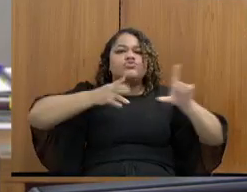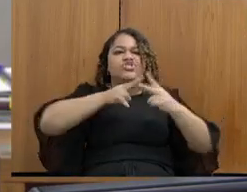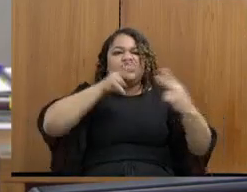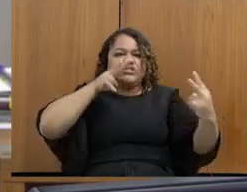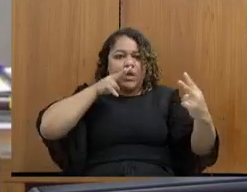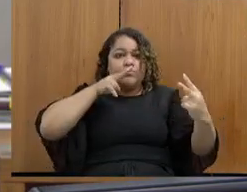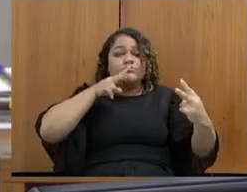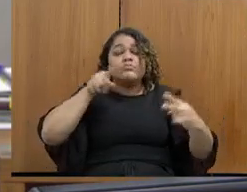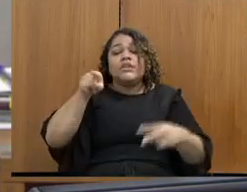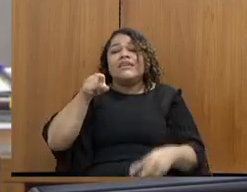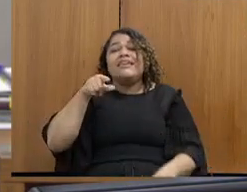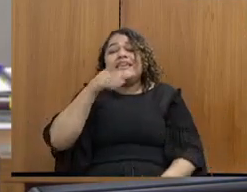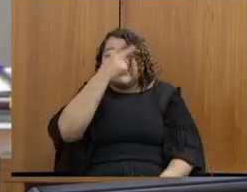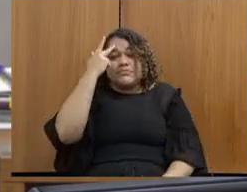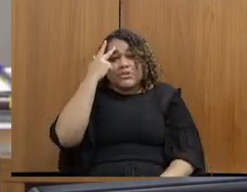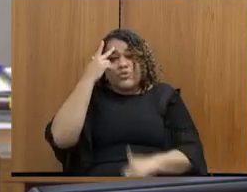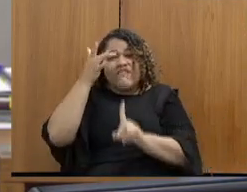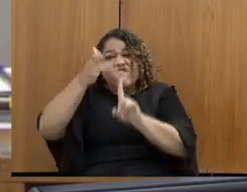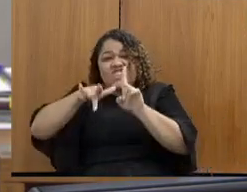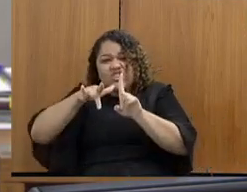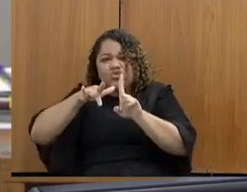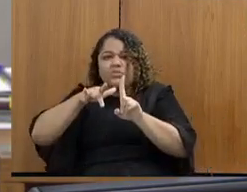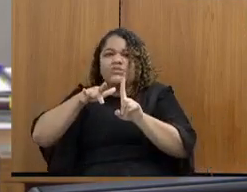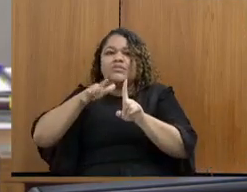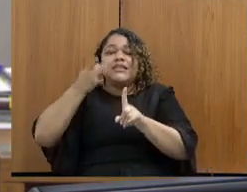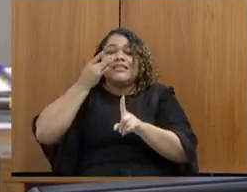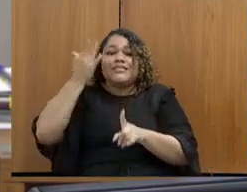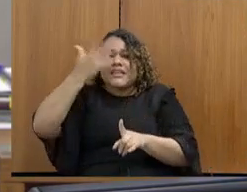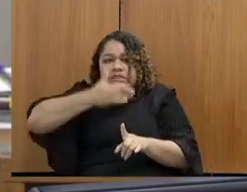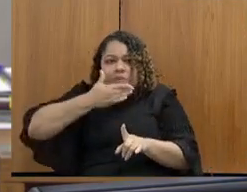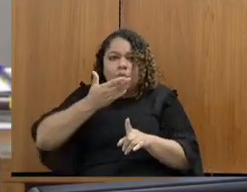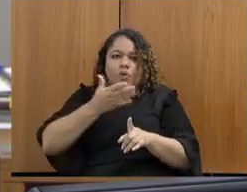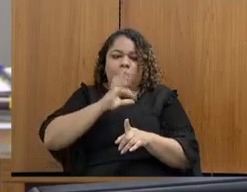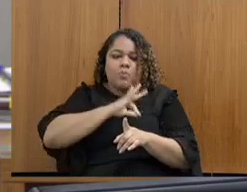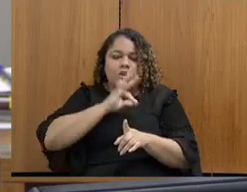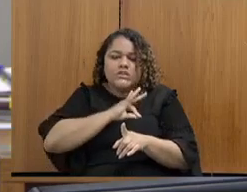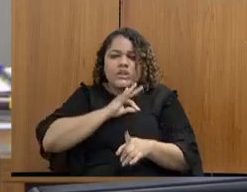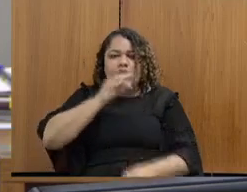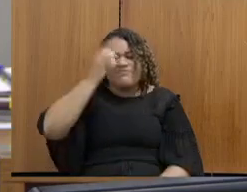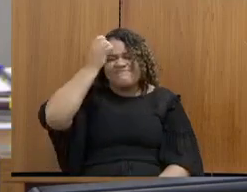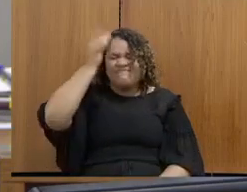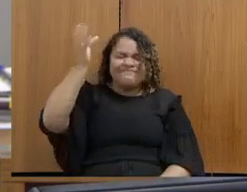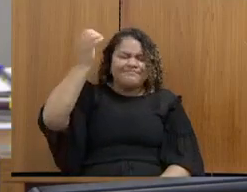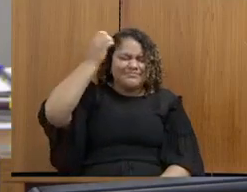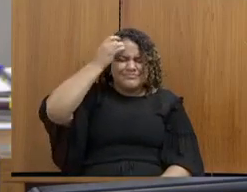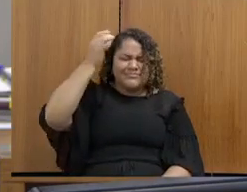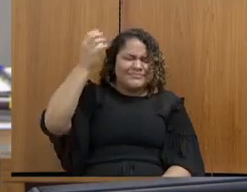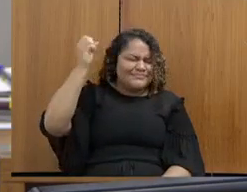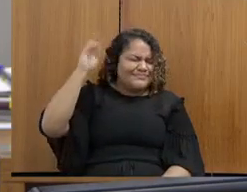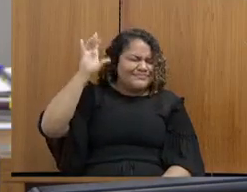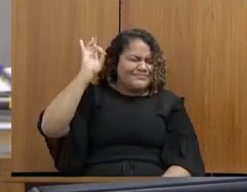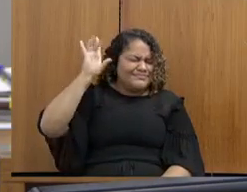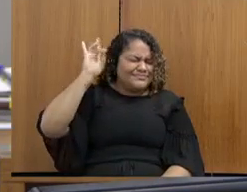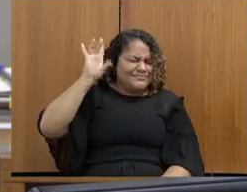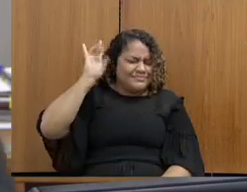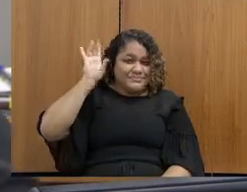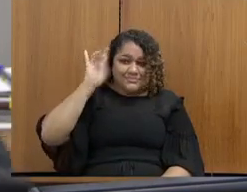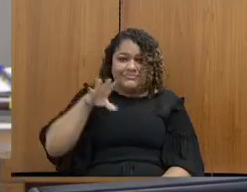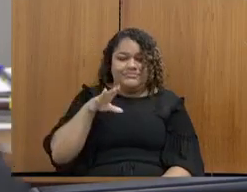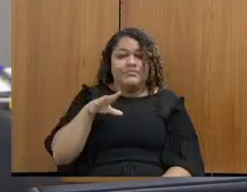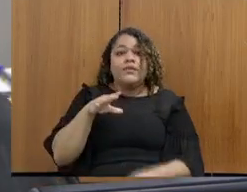e policiais sejam os policiais militares que estão em longas feiras de espera longas filhas de espera